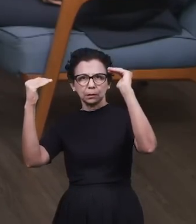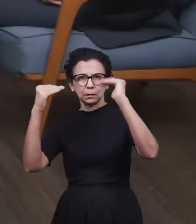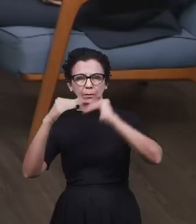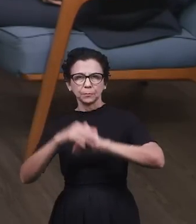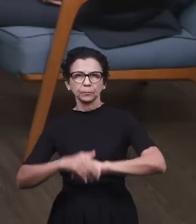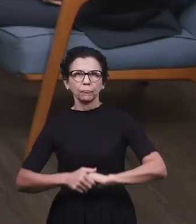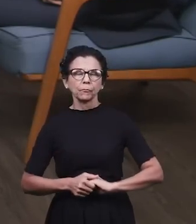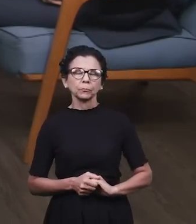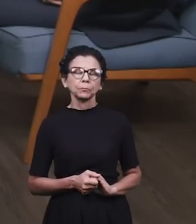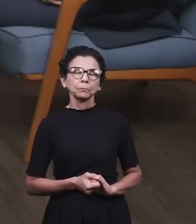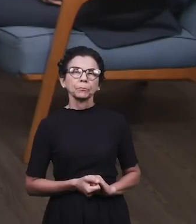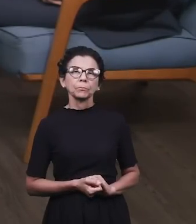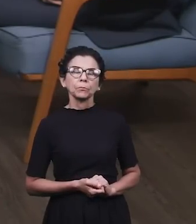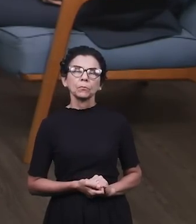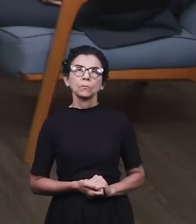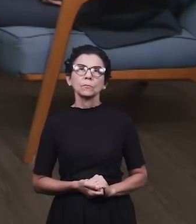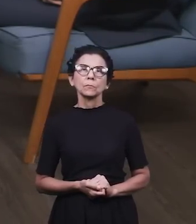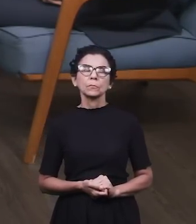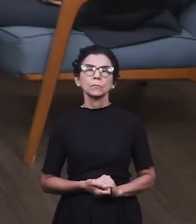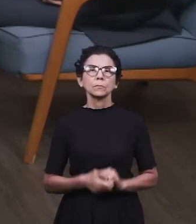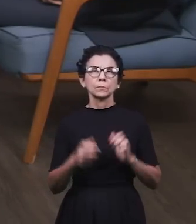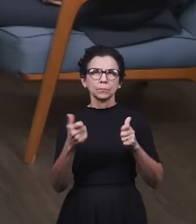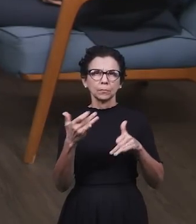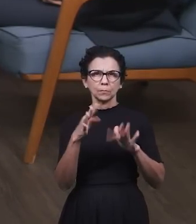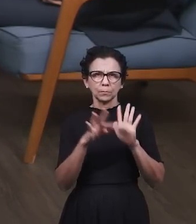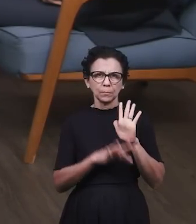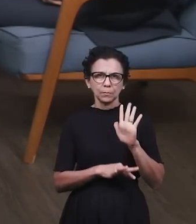traz no que tange ao governo do Senhor?